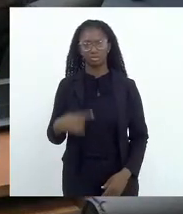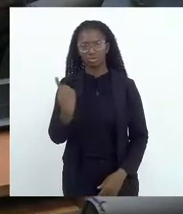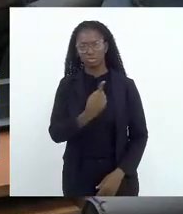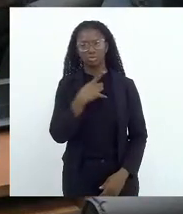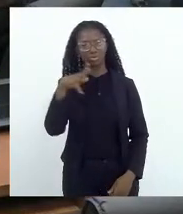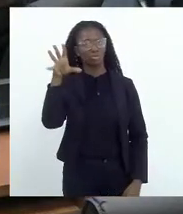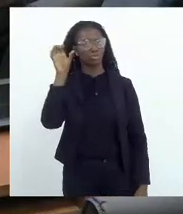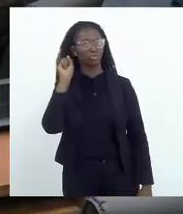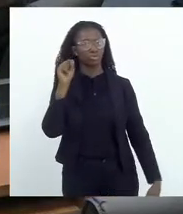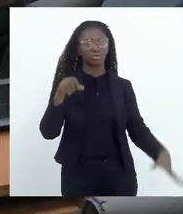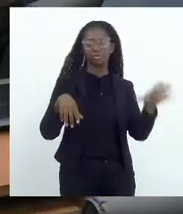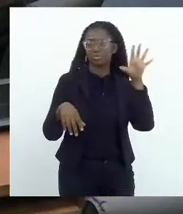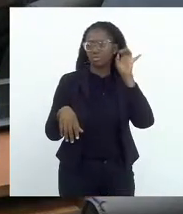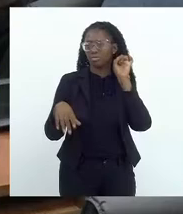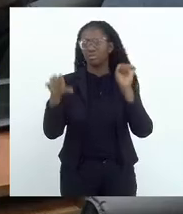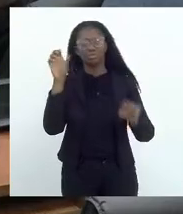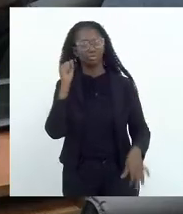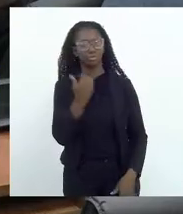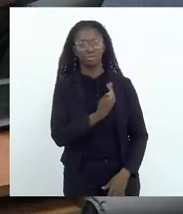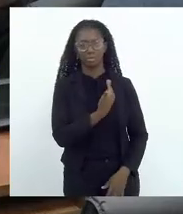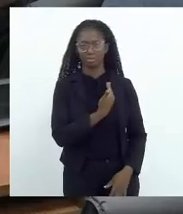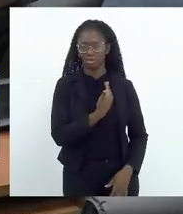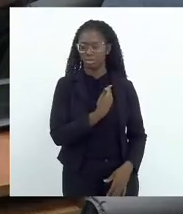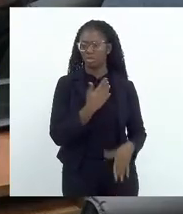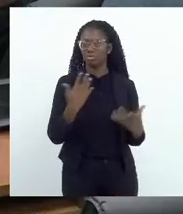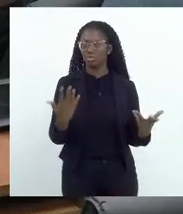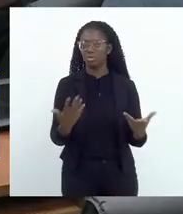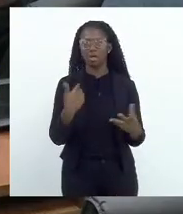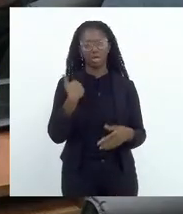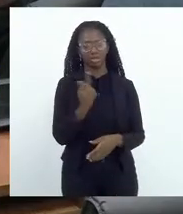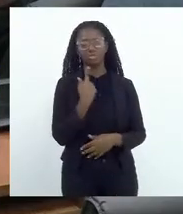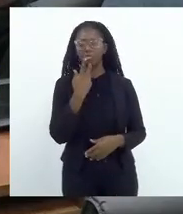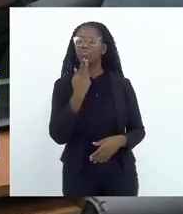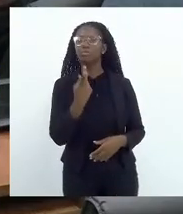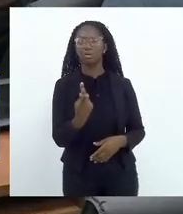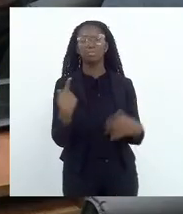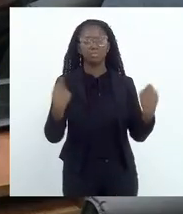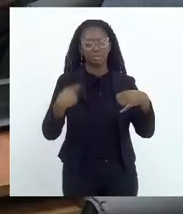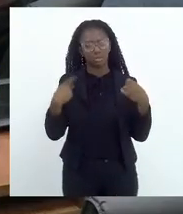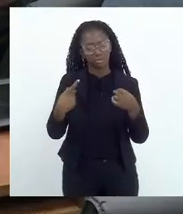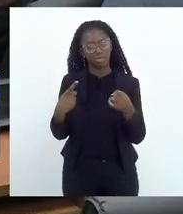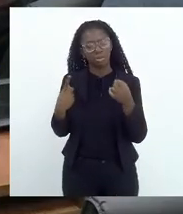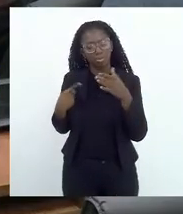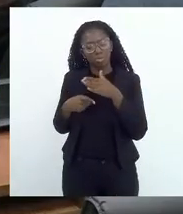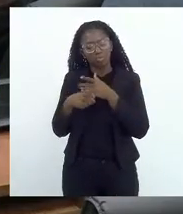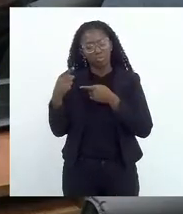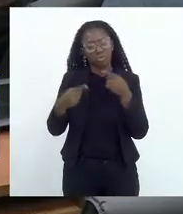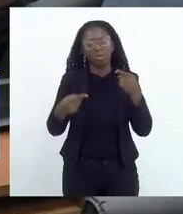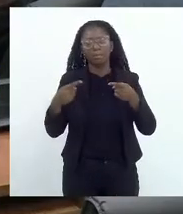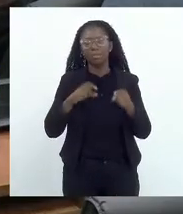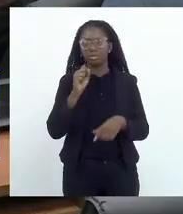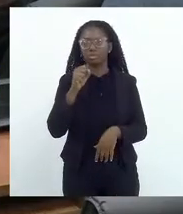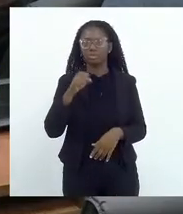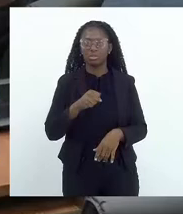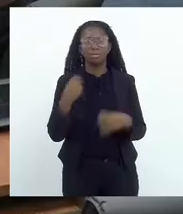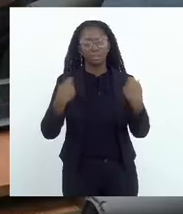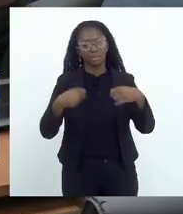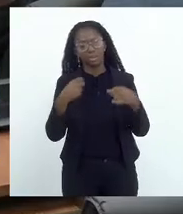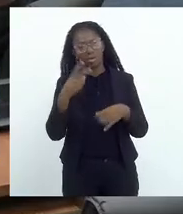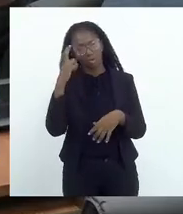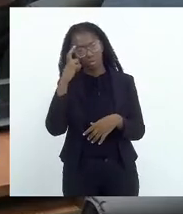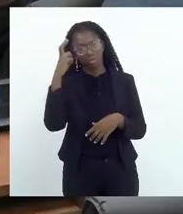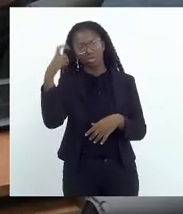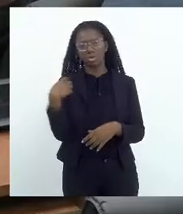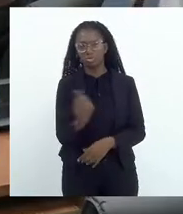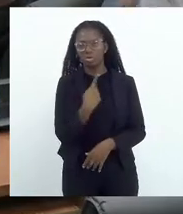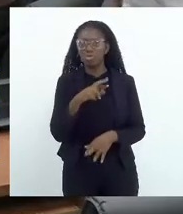os colegas e a gente vai vendo o quanto ainda é necessário se debruçar sobre esse tema, né? Não somos as